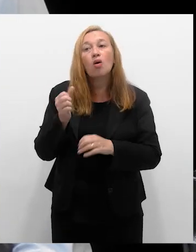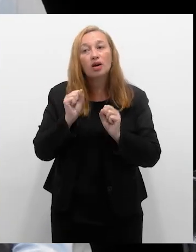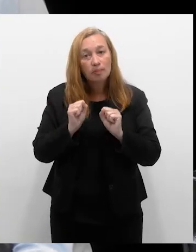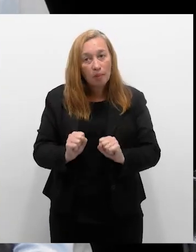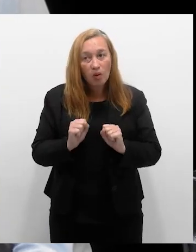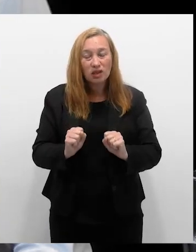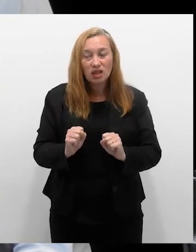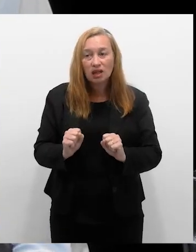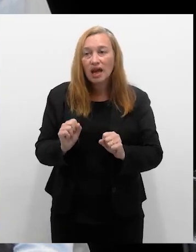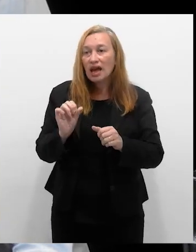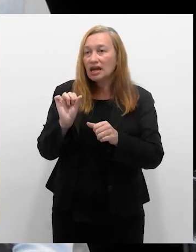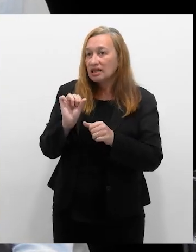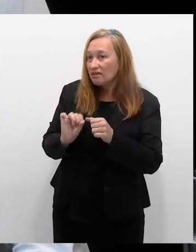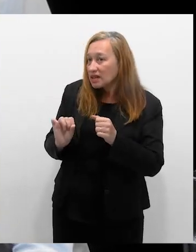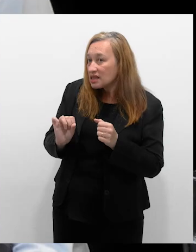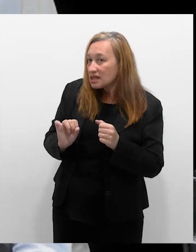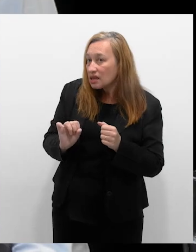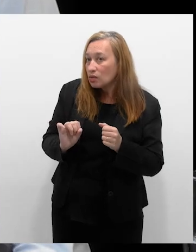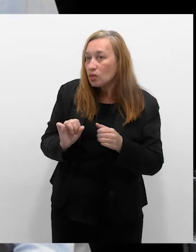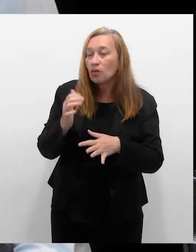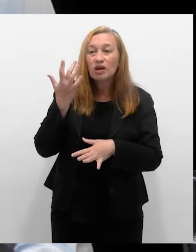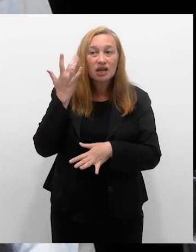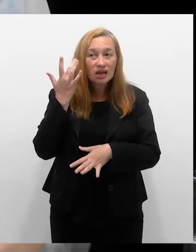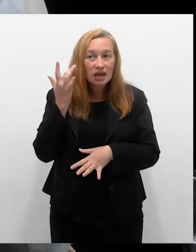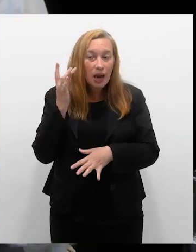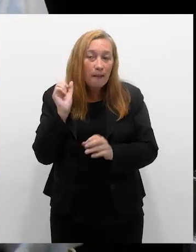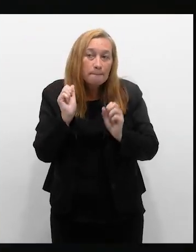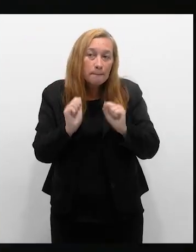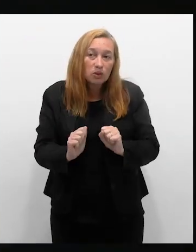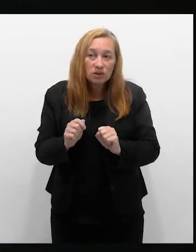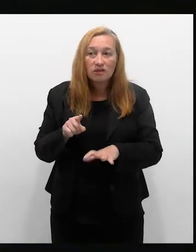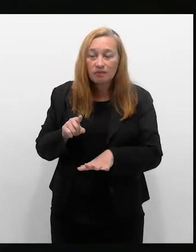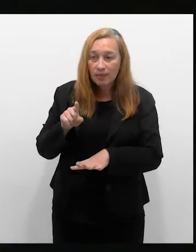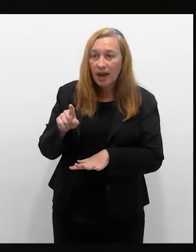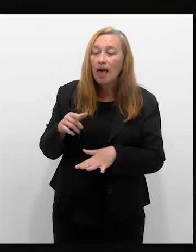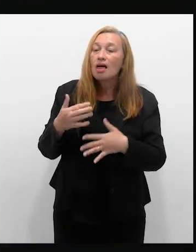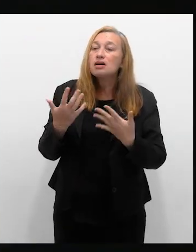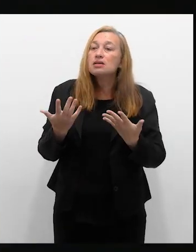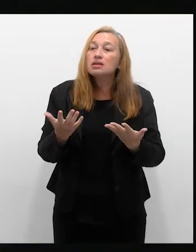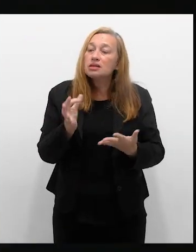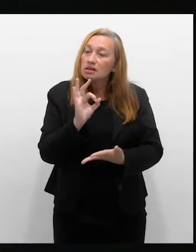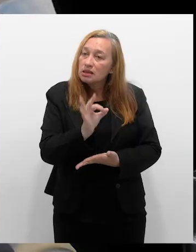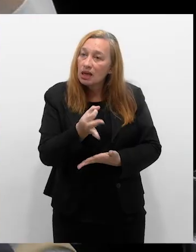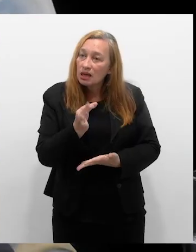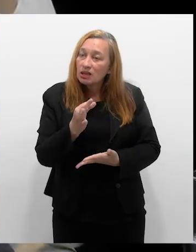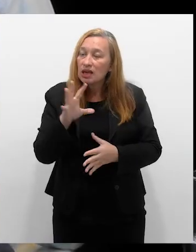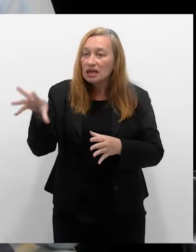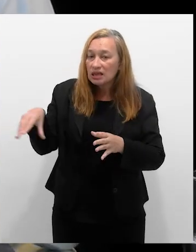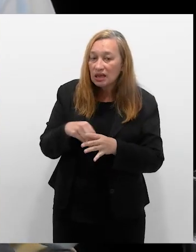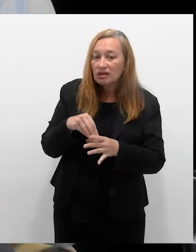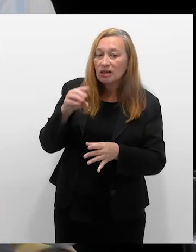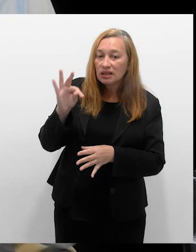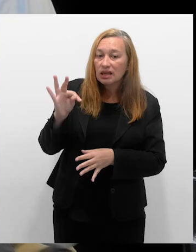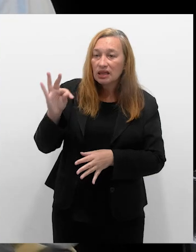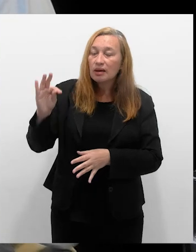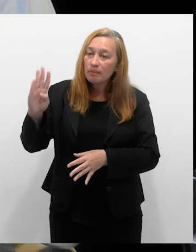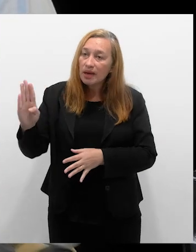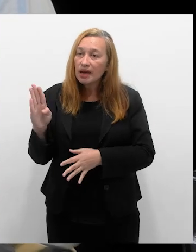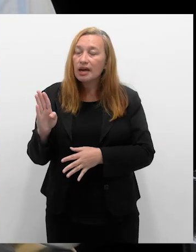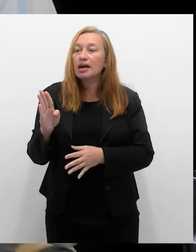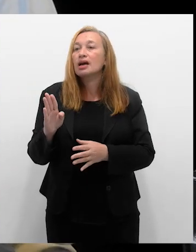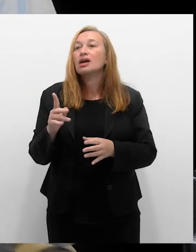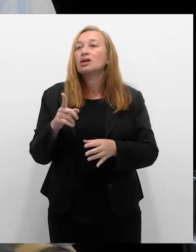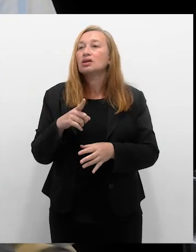melhor que ela pode. Ela está fazendo o que ela aprendeu a fazer. O que é possível para ela. Exato. E a gente, dentro da DBT, a gente parte do